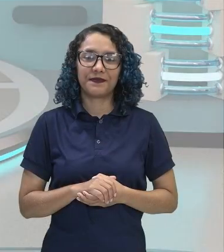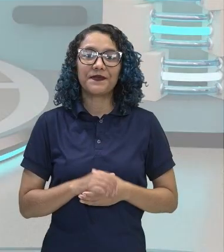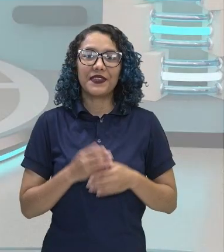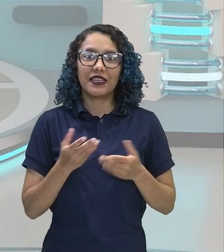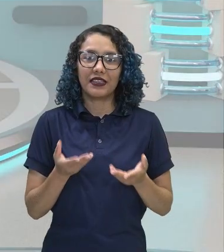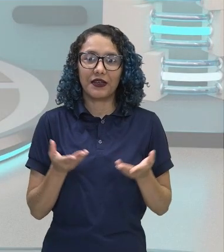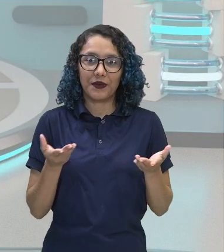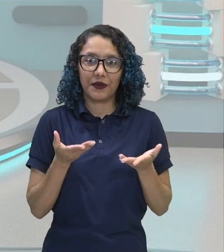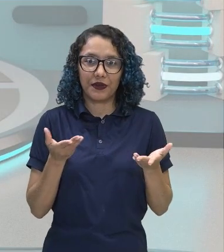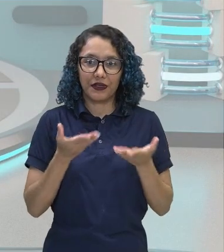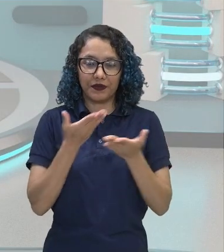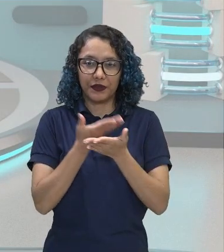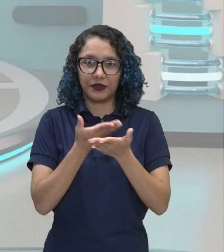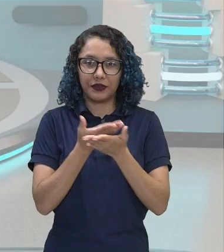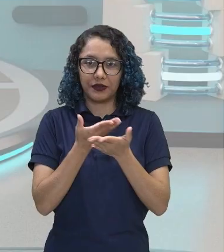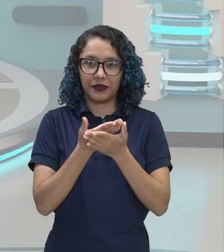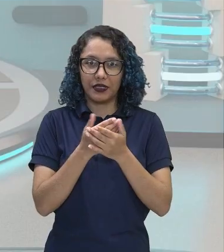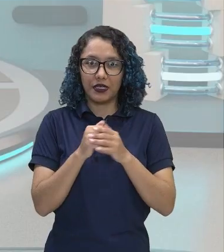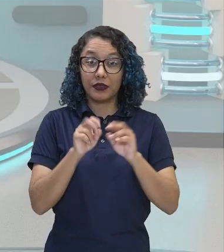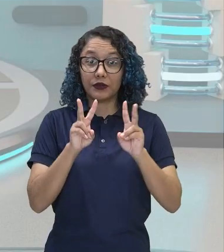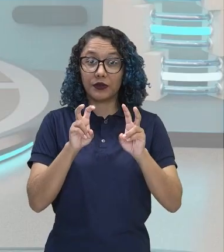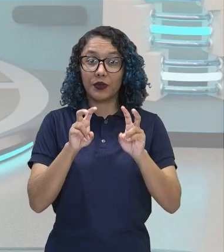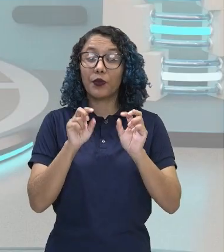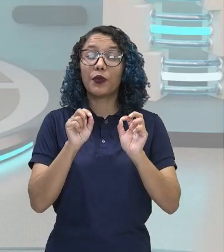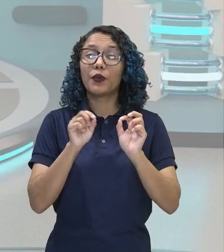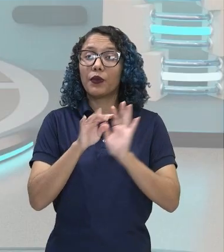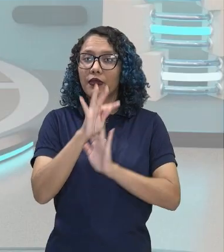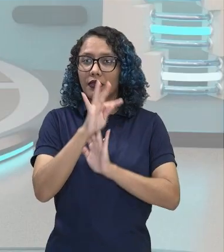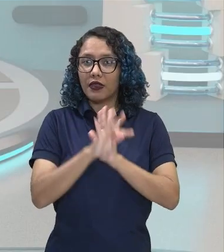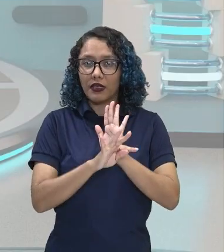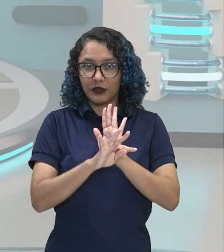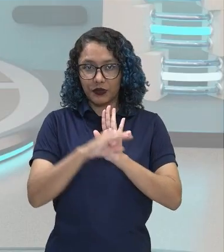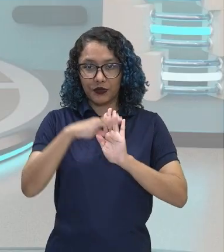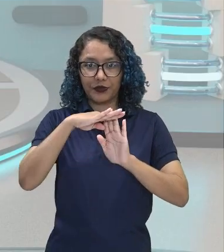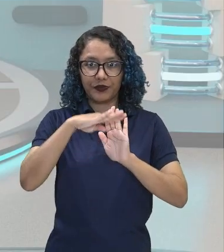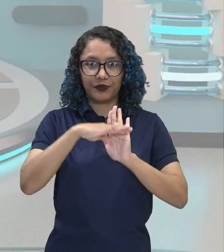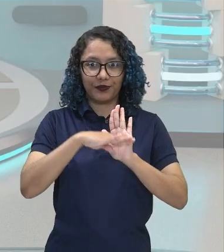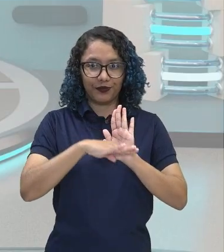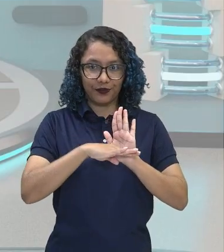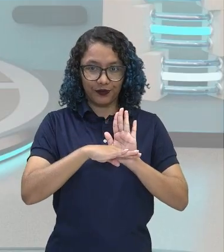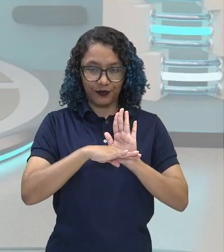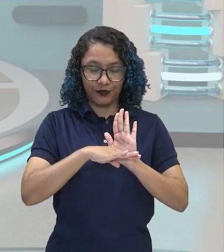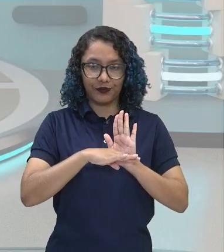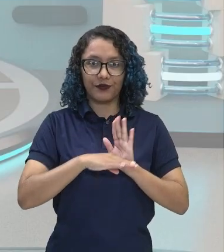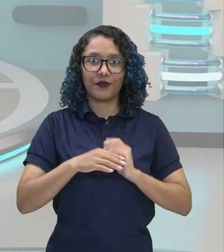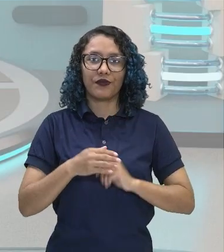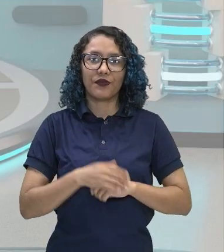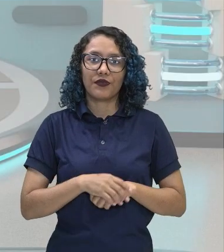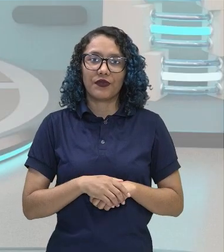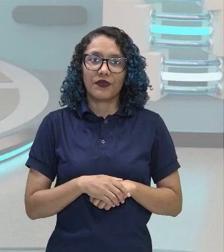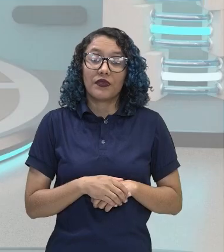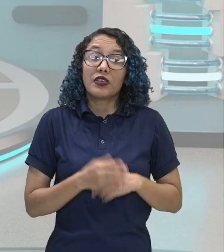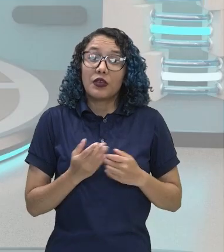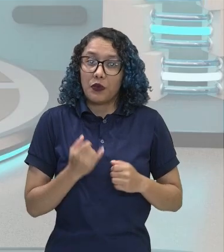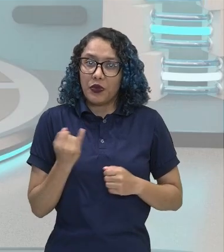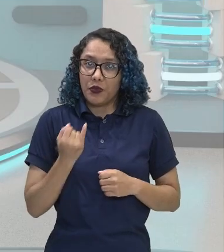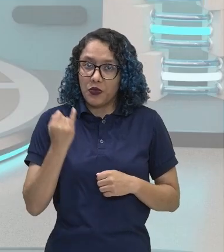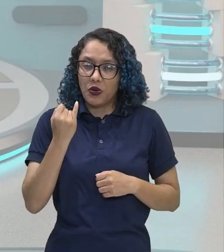Então, vamos falar sobre textos normativos. Será que é importante sabermos sobre